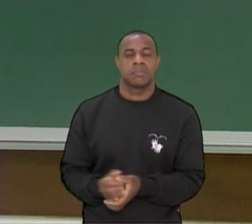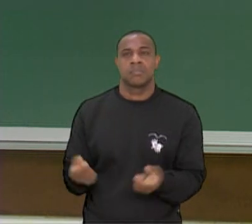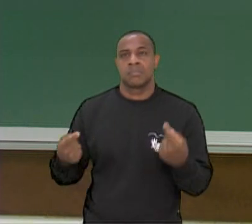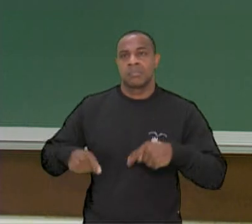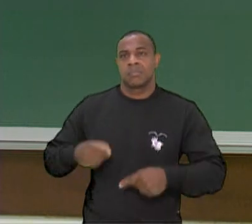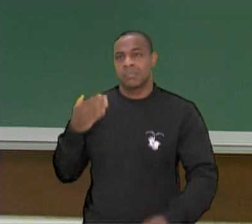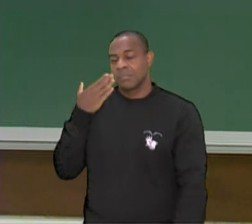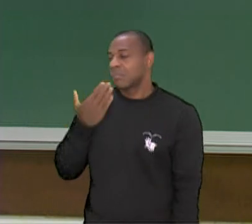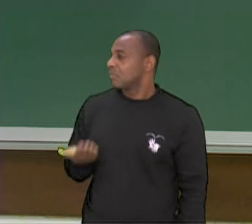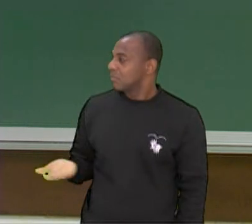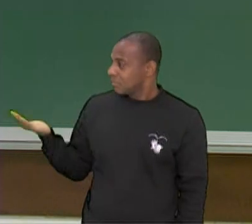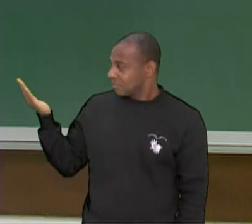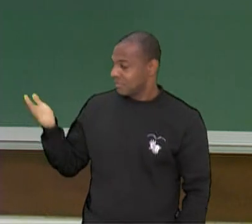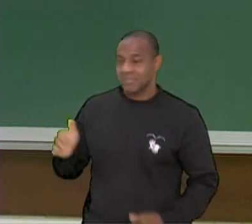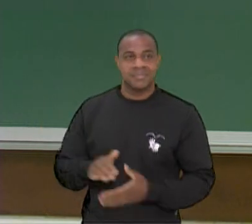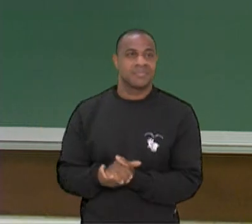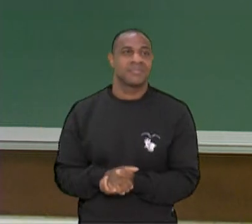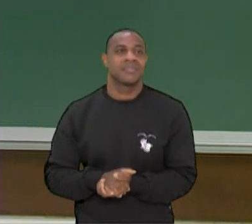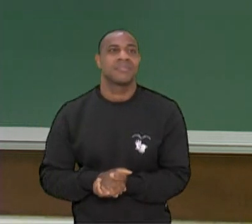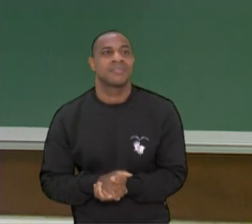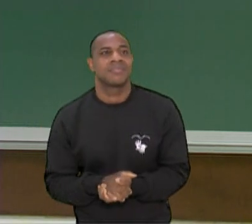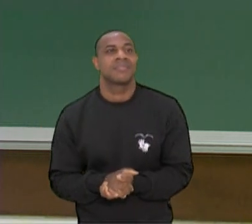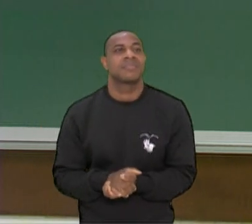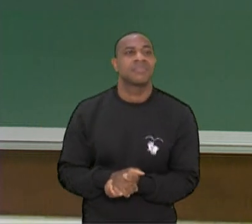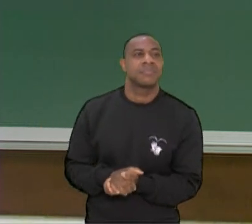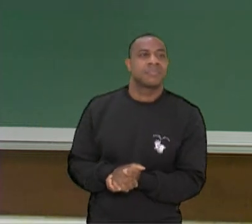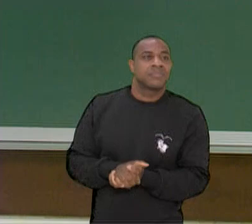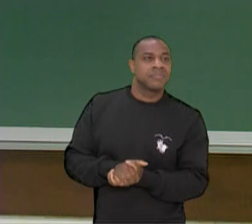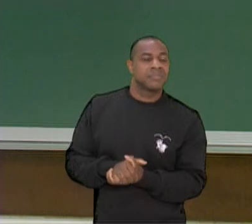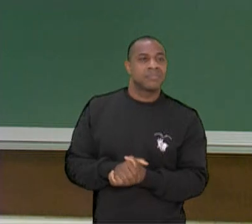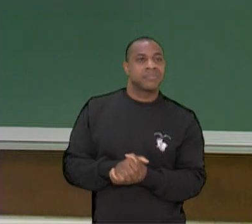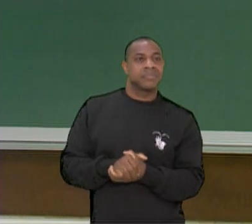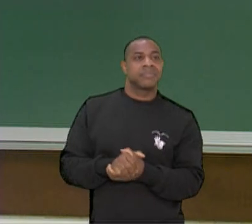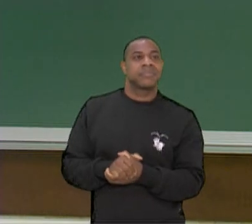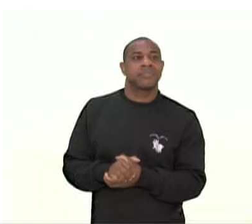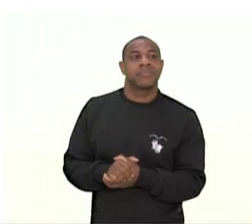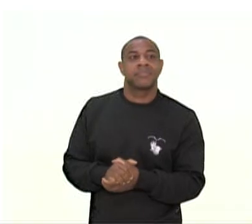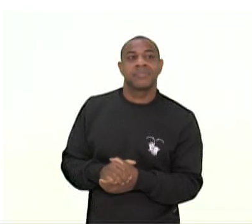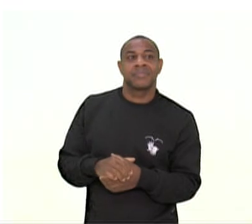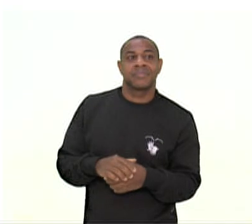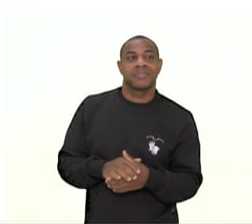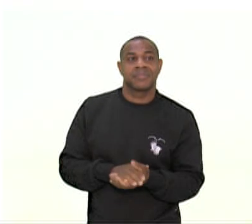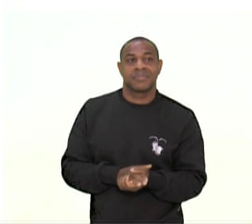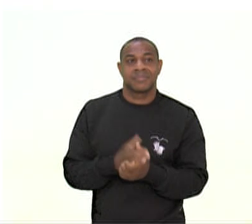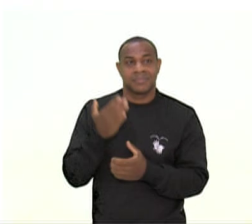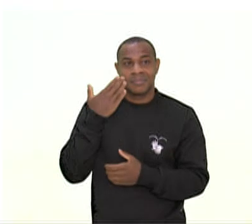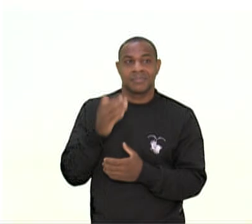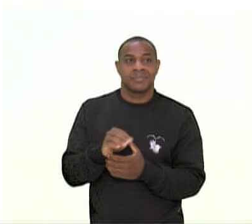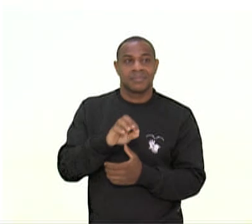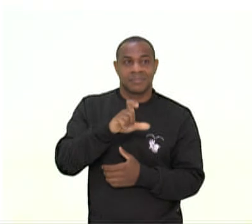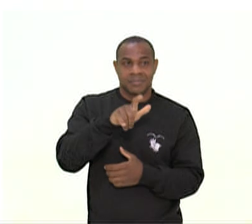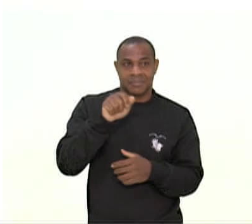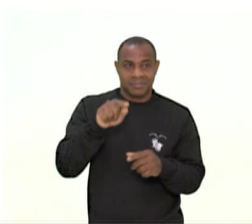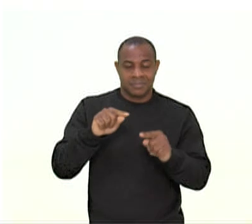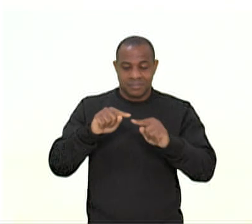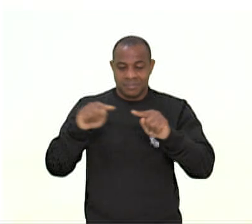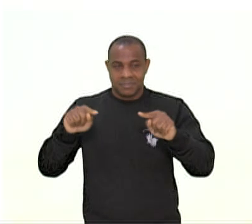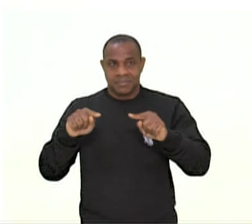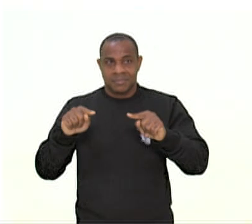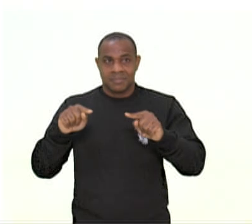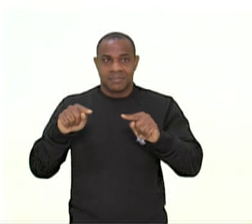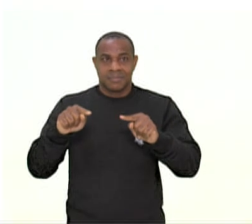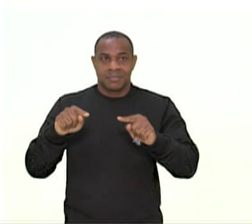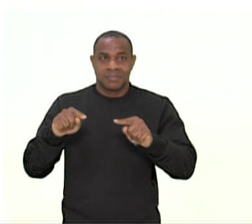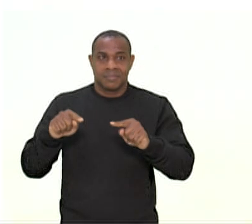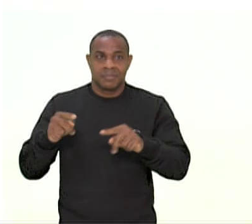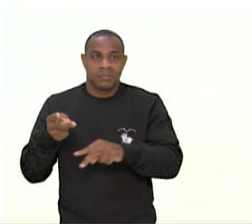Olha o quiz chegando aí. Espero que você tenha anotado e vamos lá. Elas, espacinho,